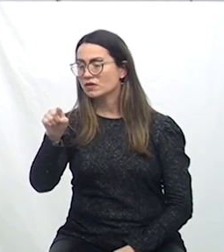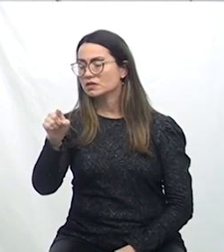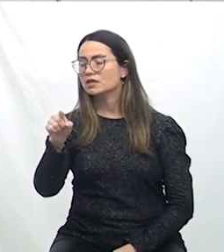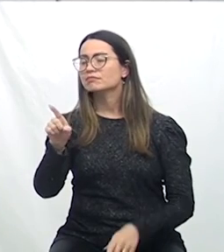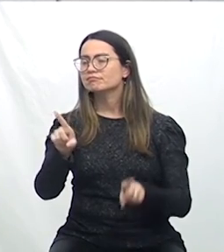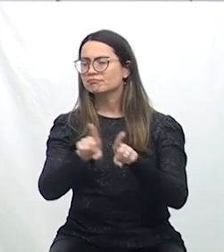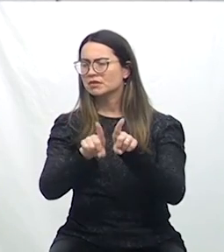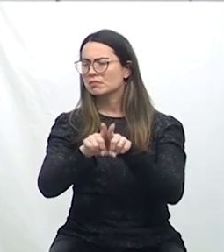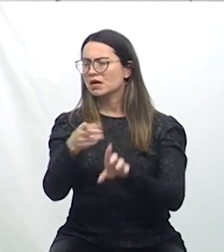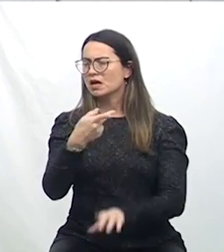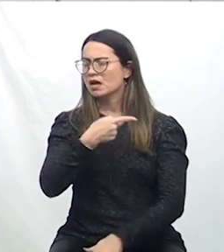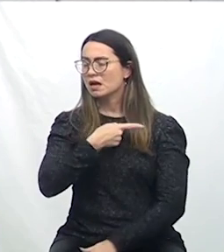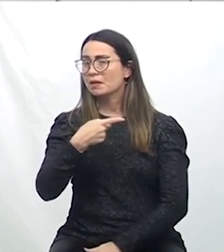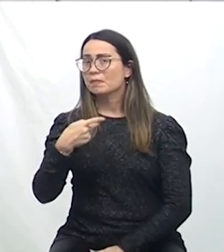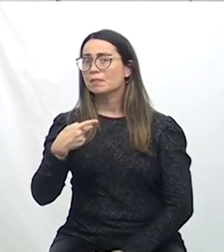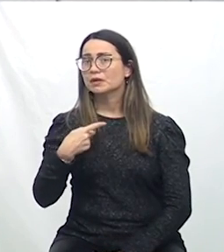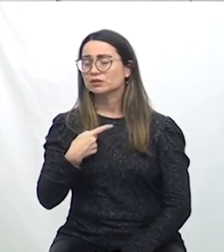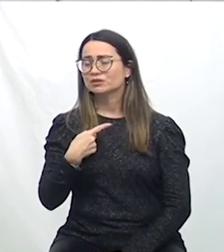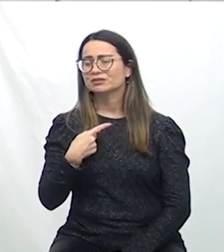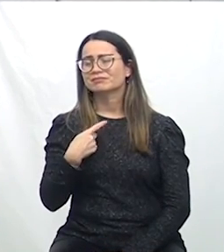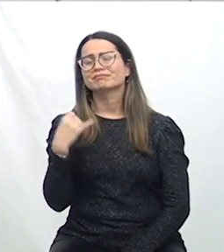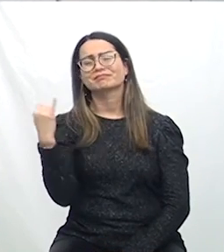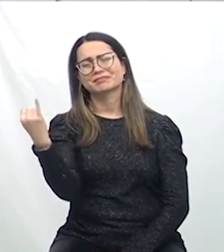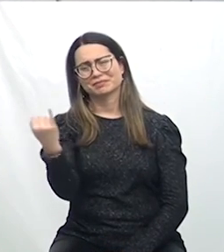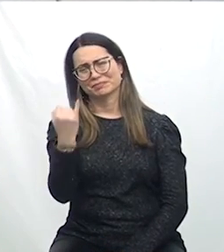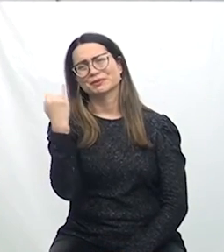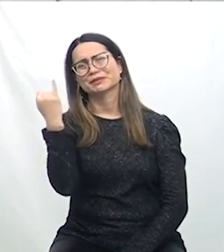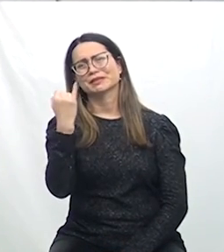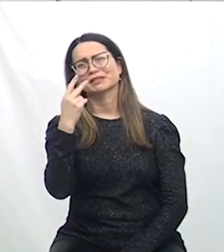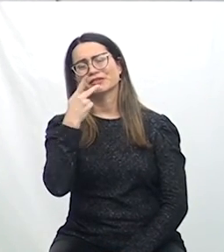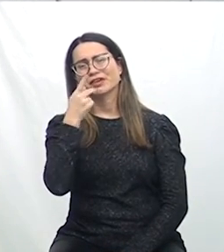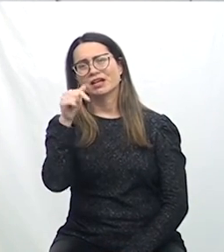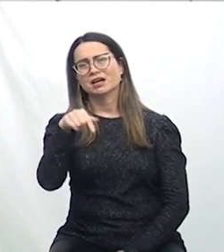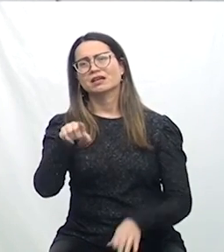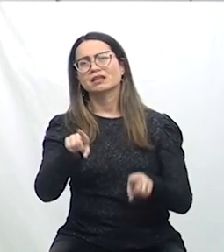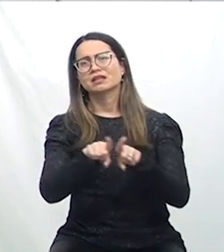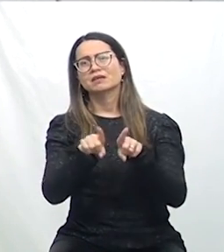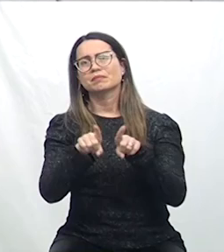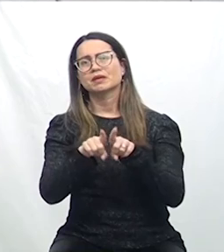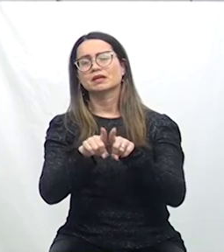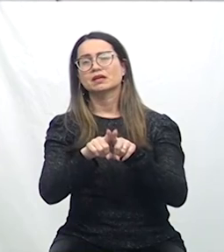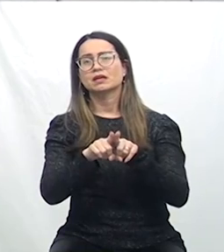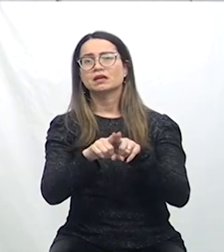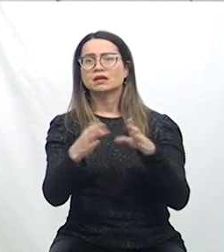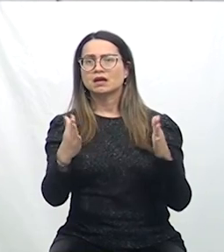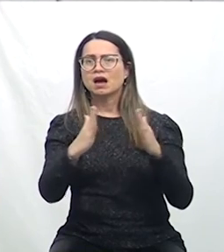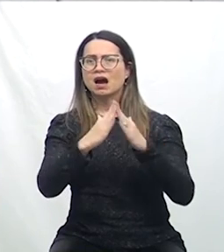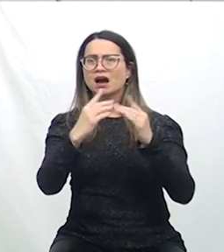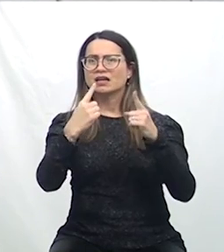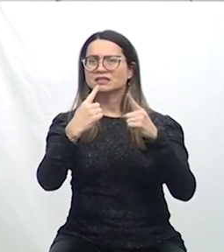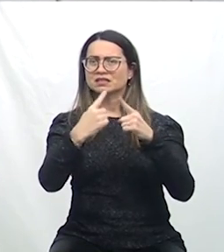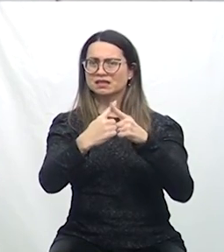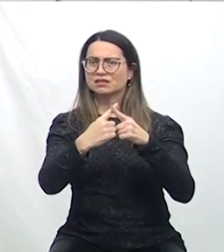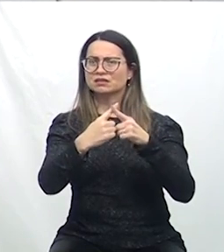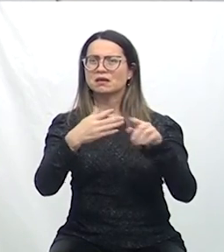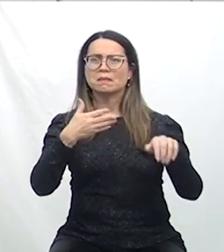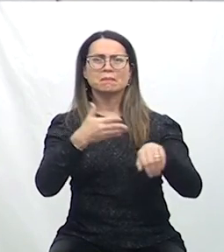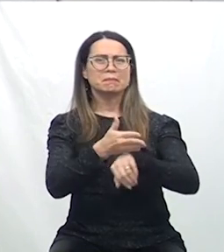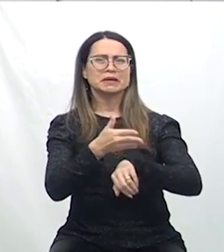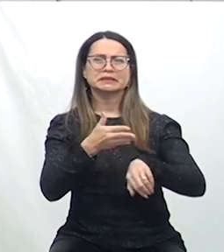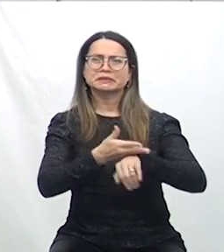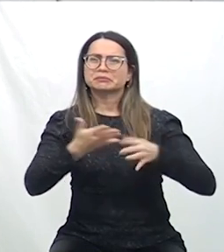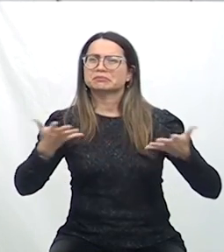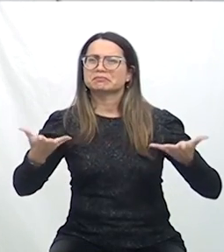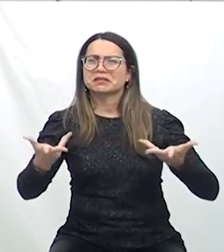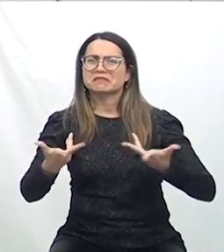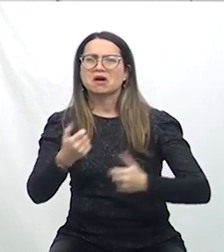de pastor, vale a pena a gente ressaltar aqui que as igrejas também fazem um trabalho fantástico disso. A Igreja